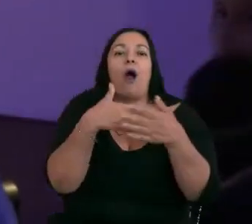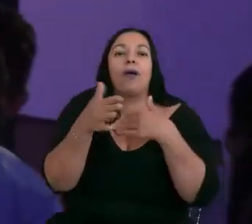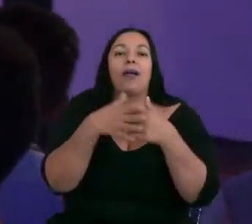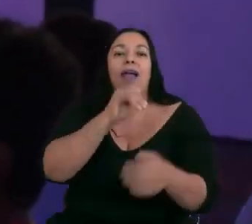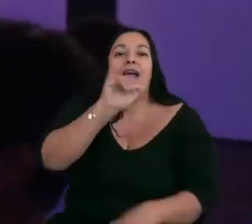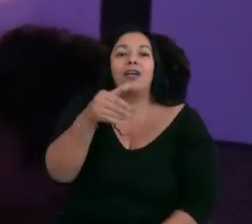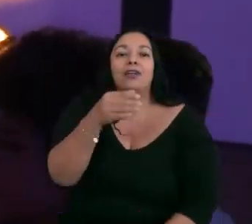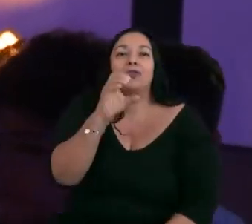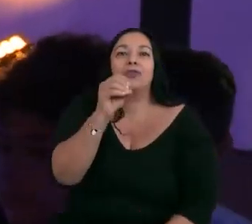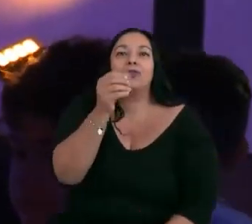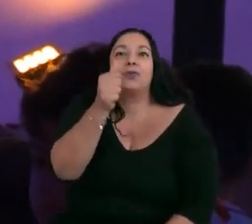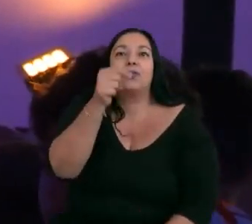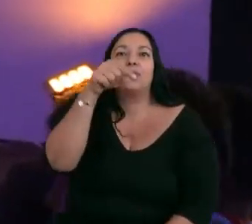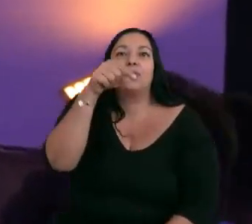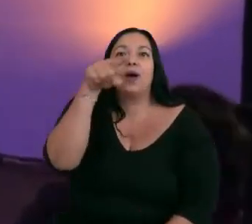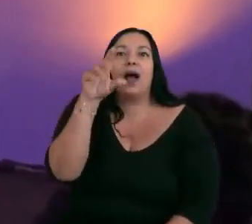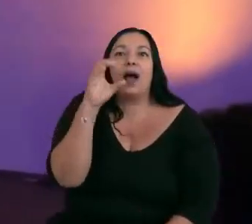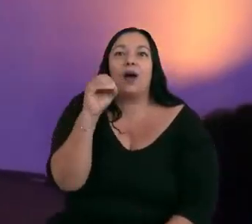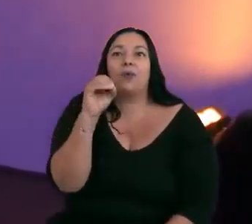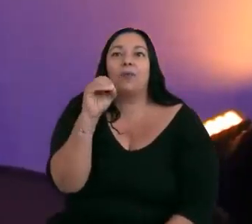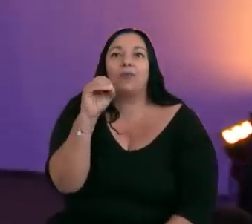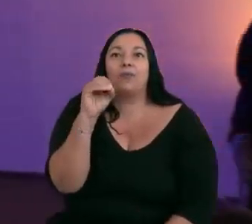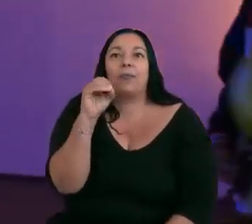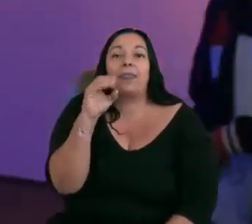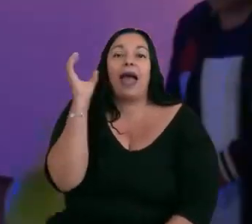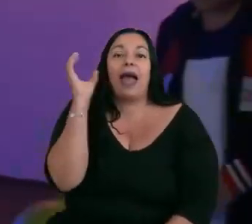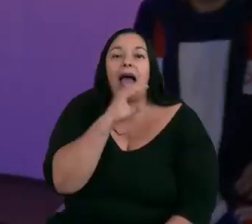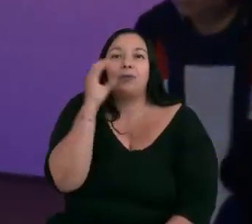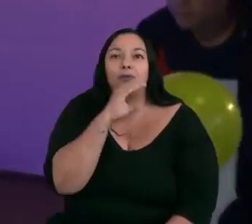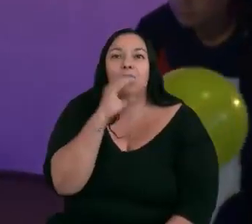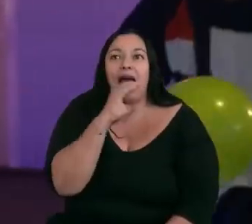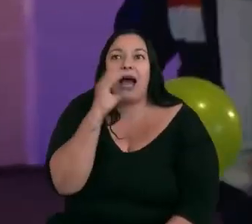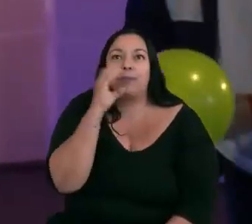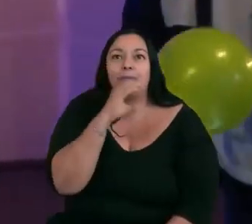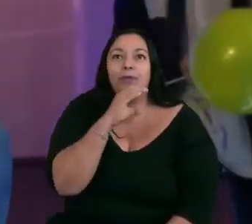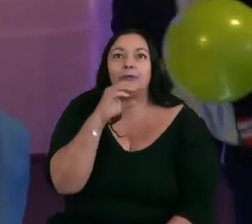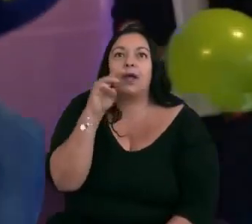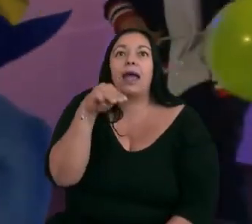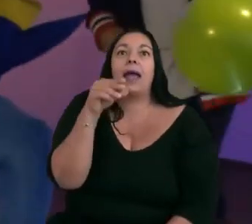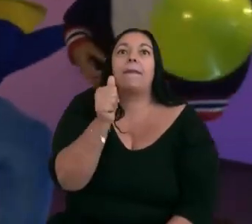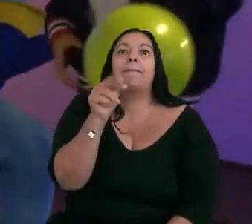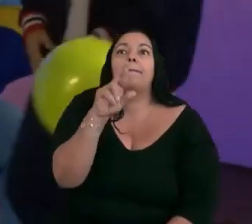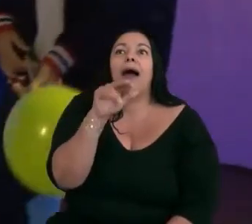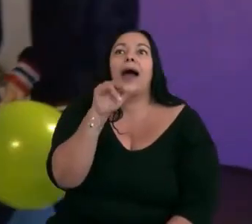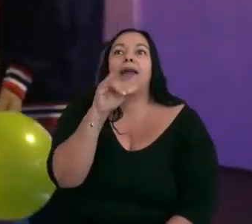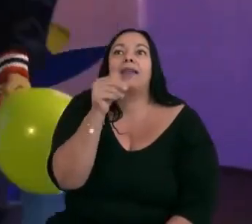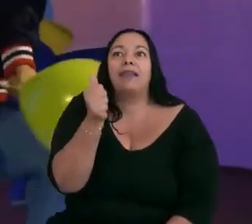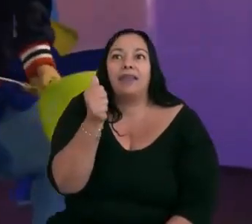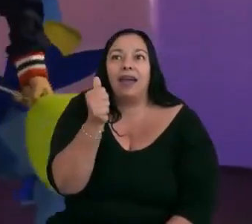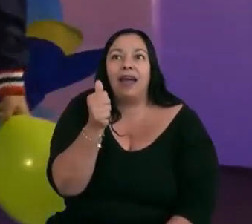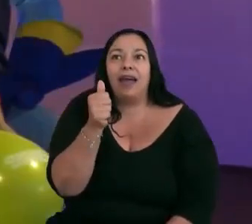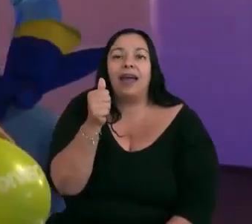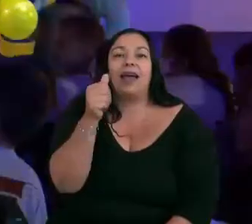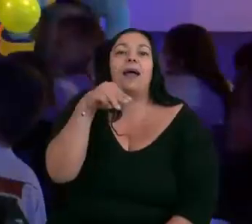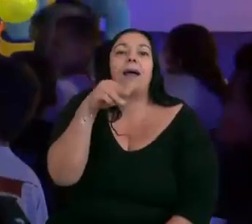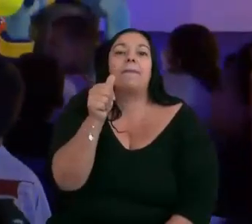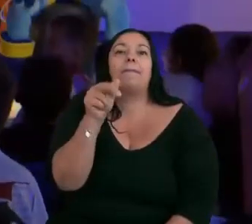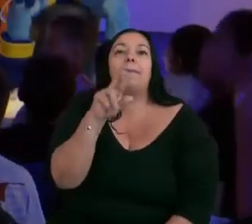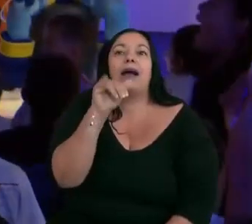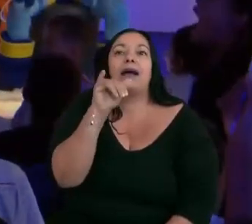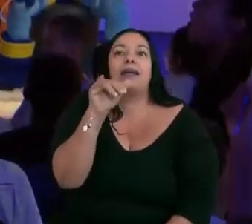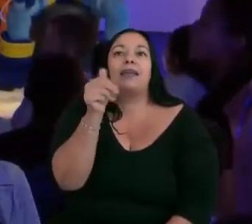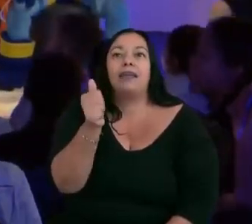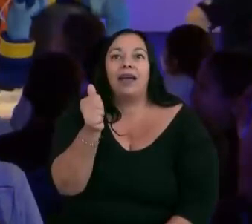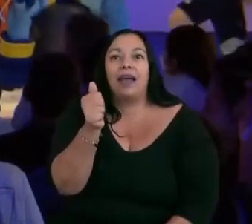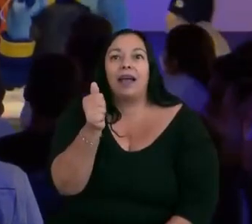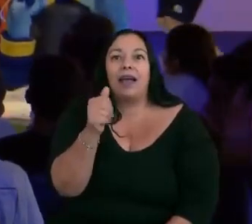cá, vem aqui. João. Rapidinho. Quem chama Maria nessa sala? Maria. Maria. Onde